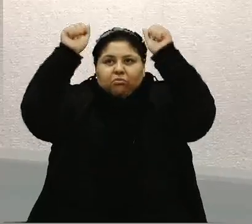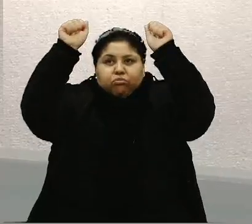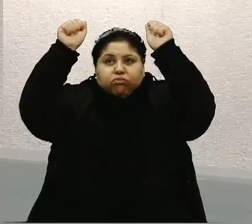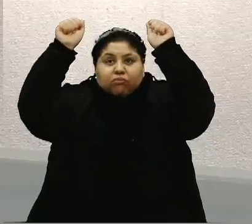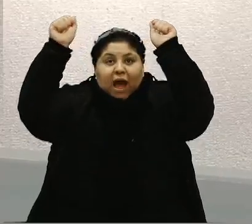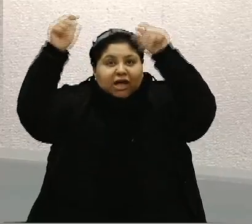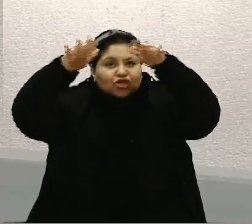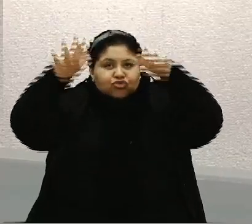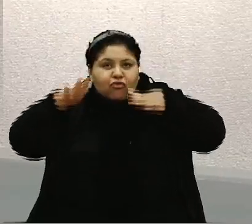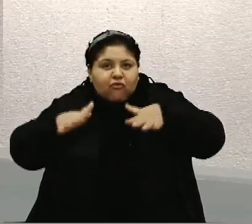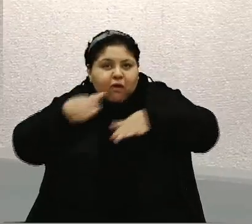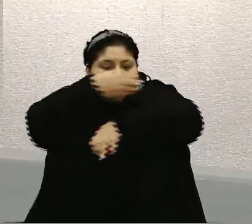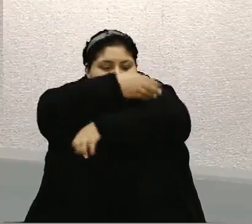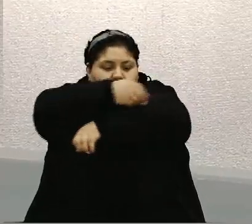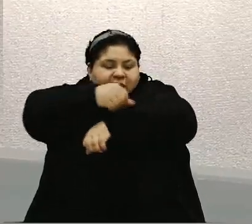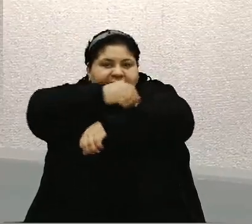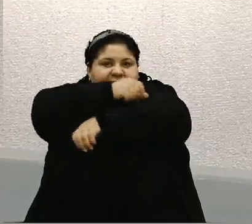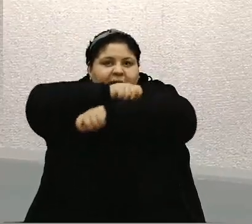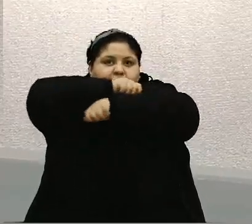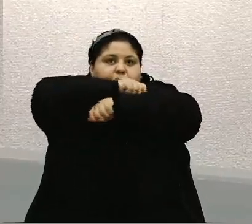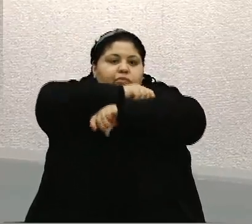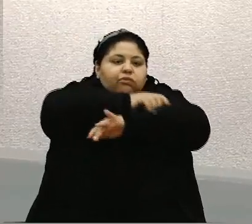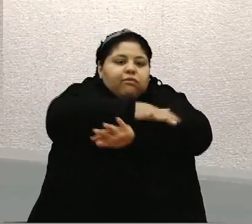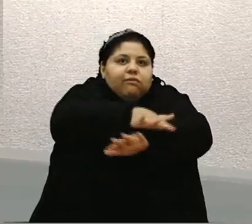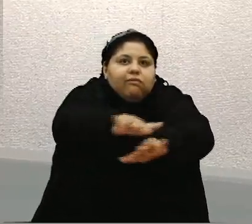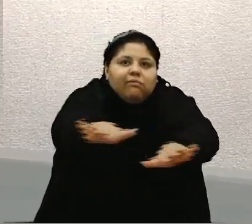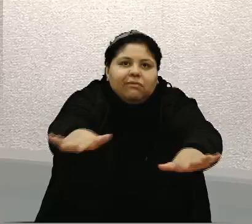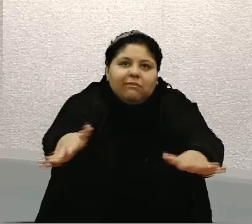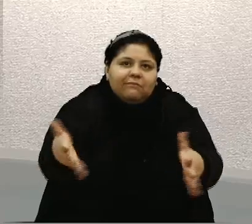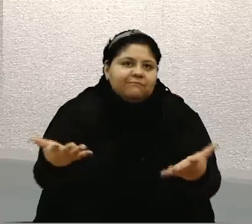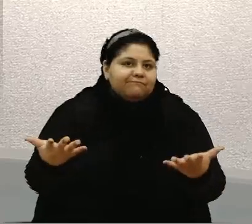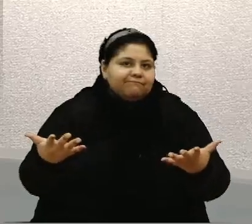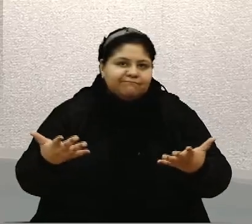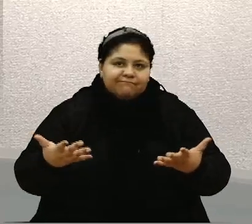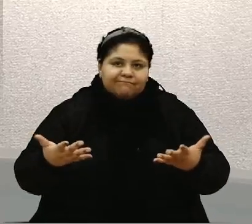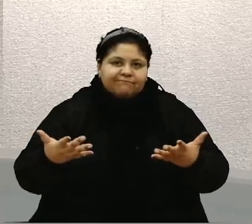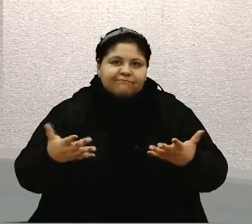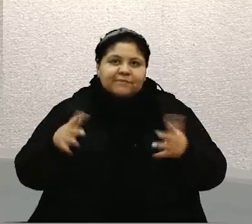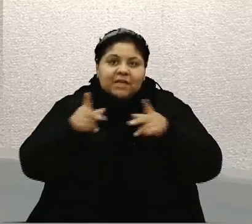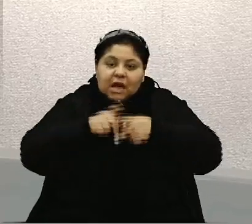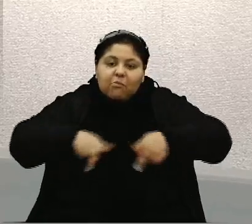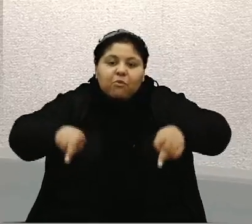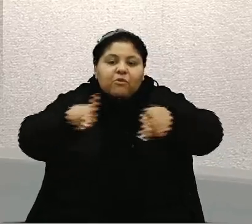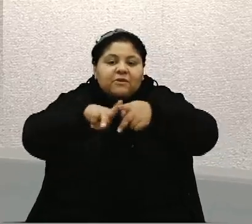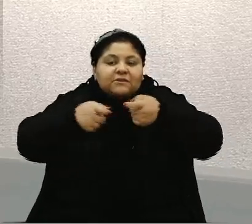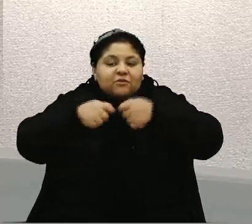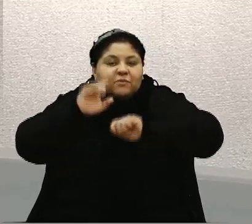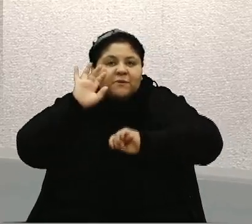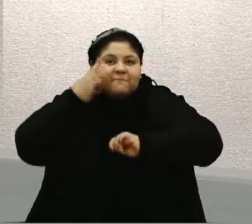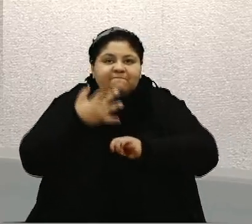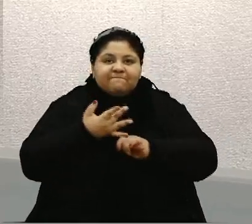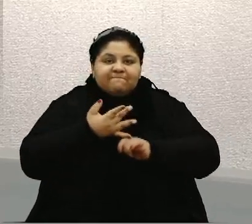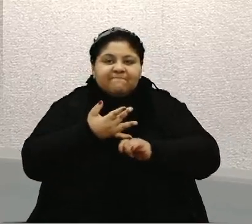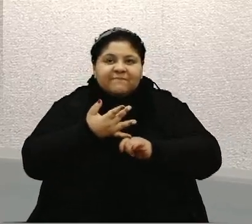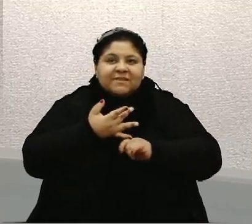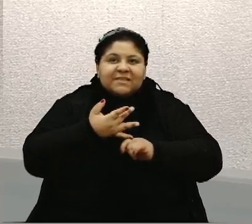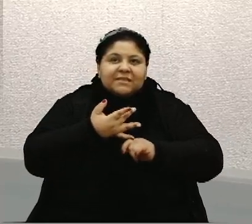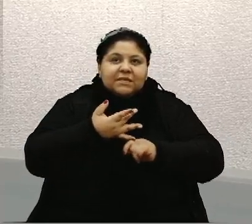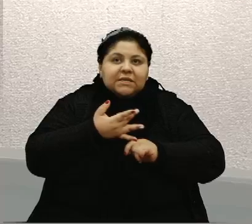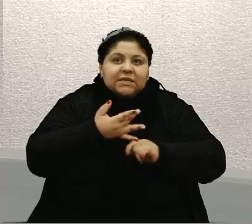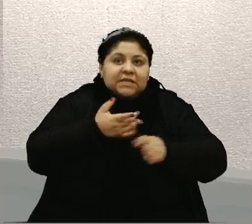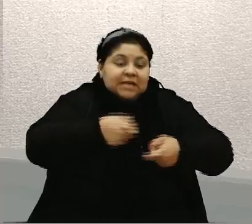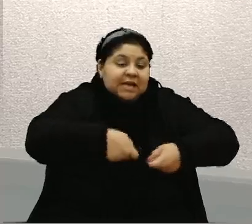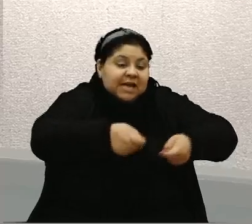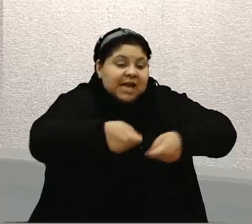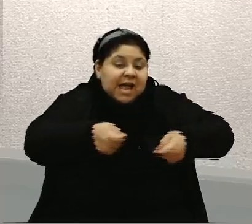É só para fazer vídeo. Tem que levar a solução para a população. A população precisa de soluções. Senão a gente gasta o dinheiro público muitas